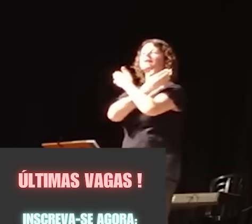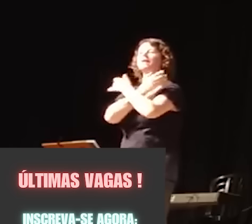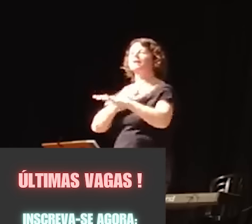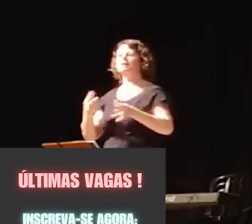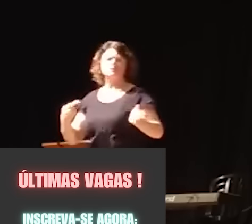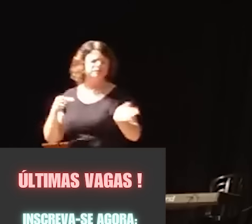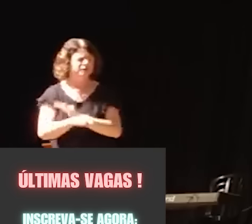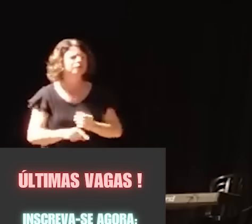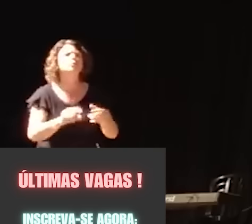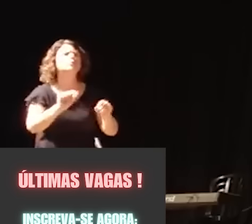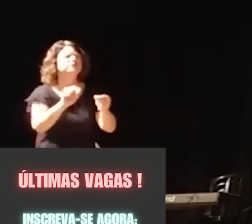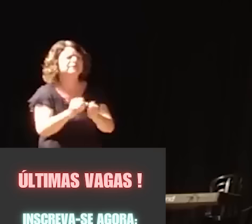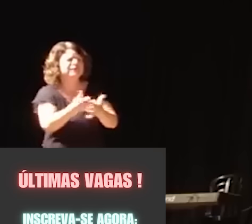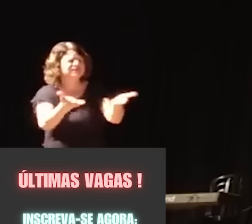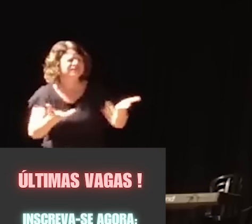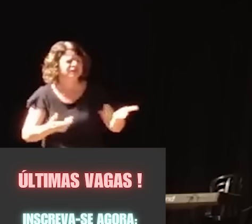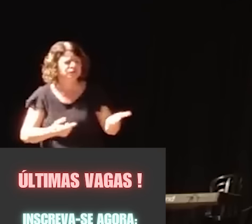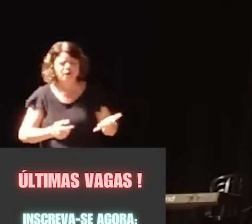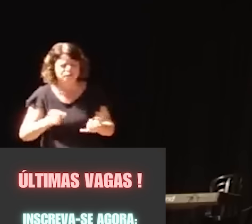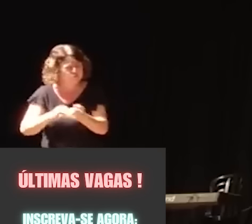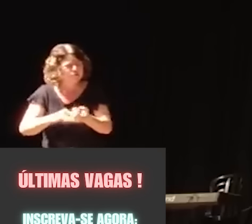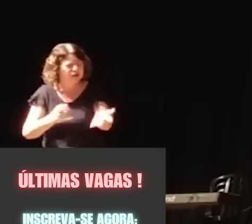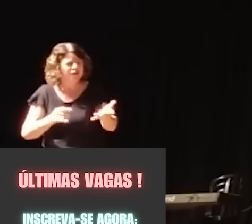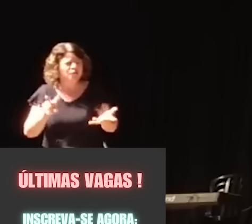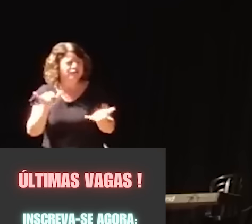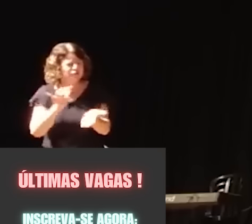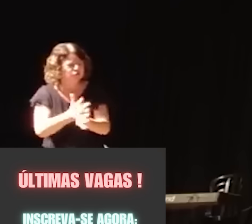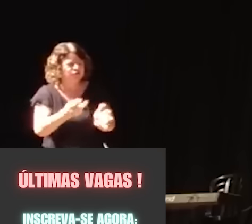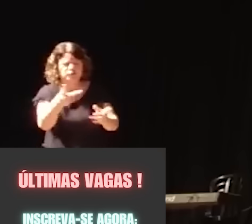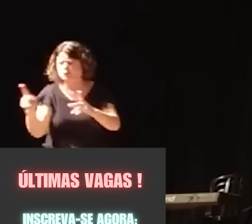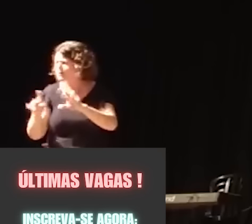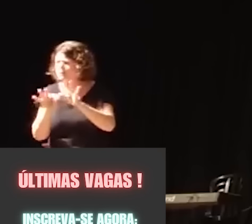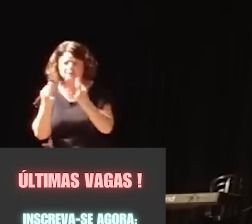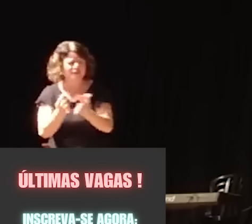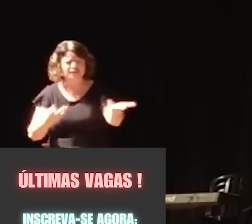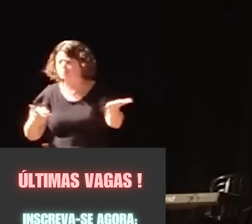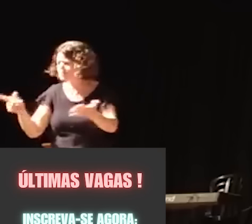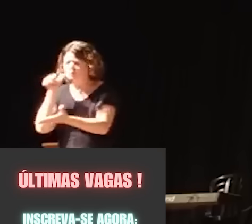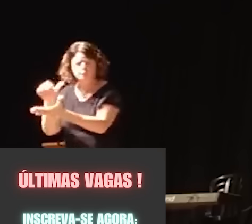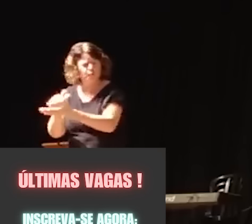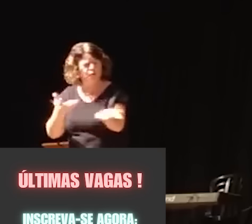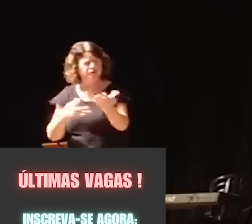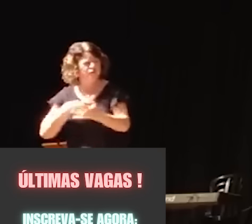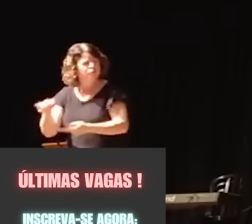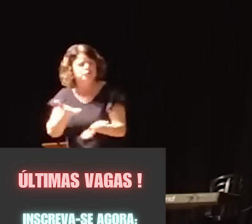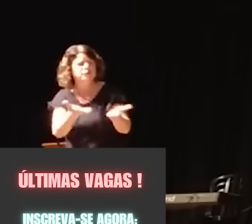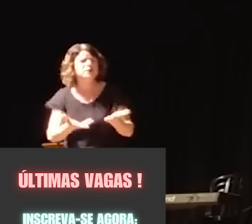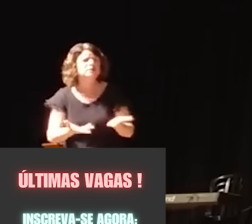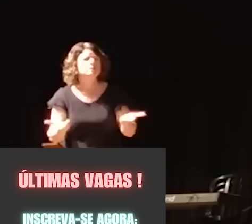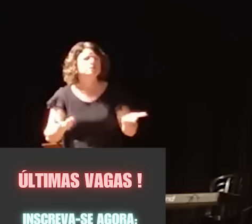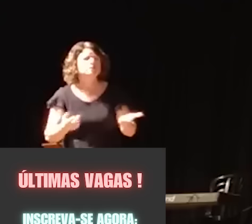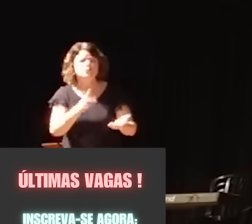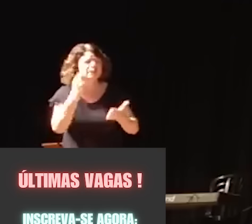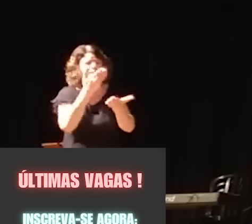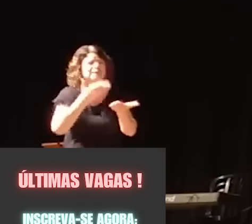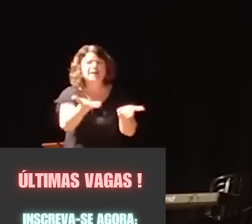com a tua família que que você tá fazendo com a tua esposa com teus filhos ele vai dizer para você eu quero ser feliz